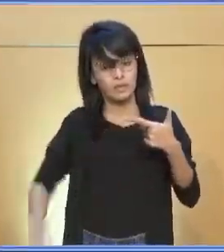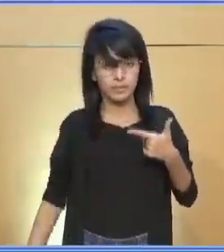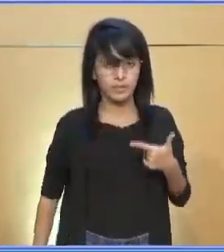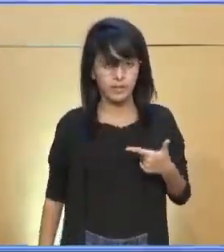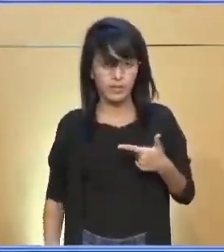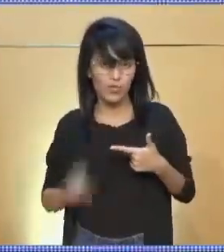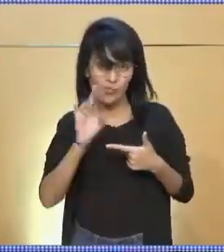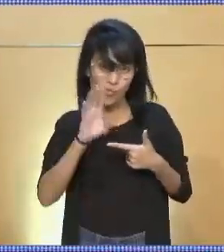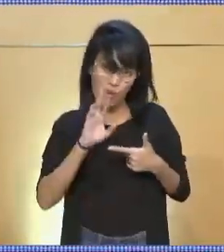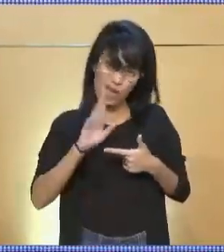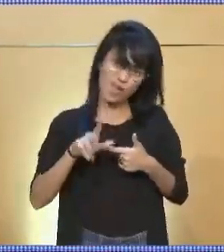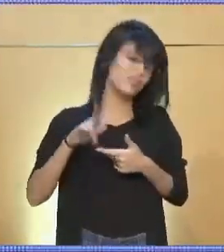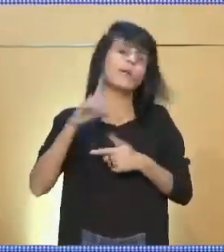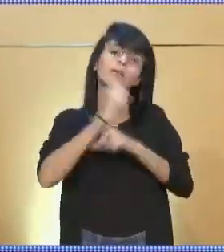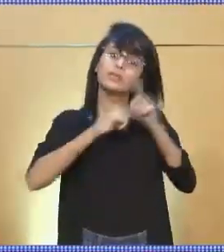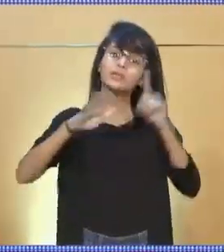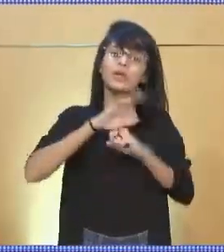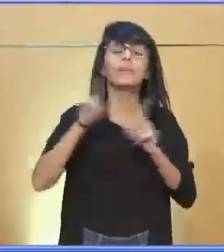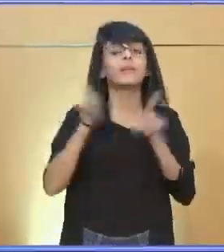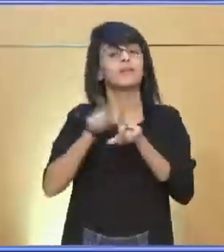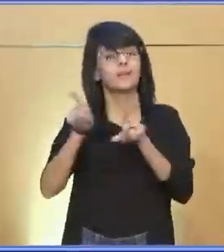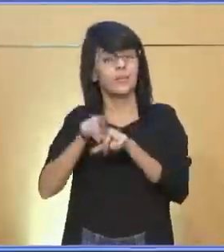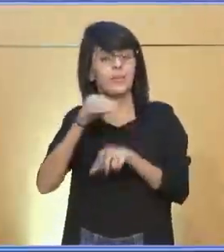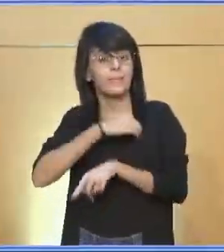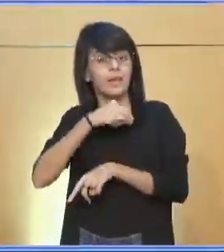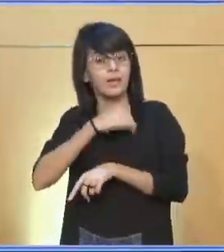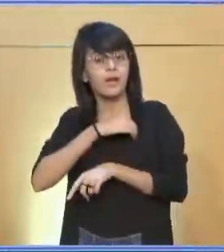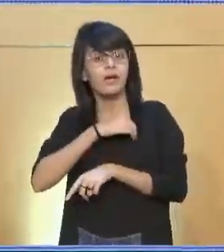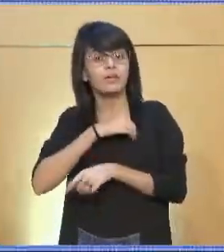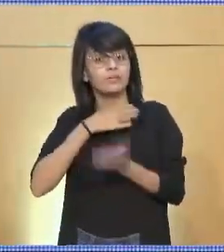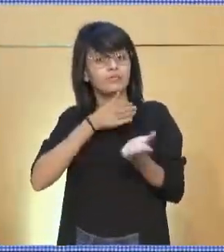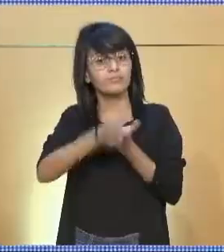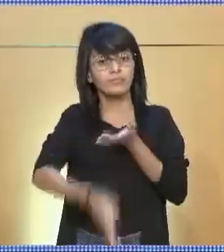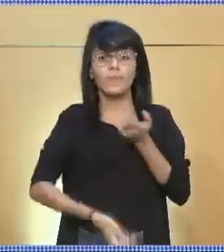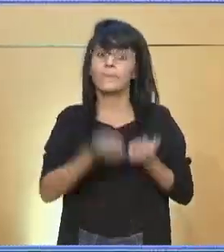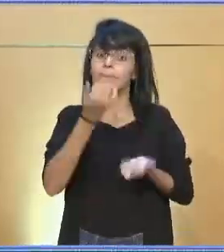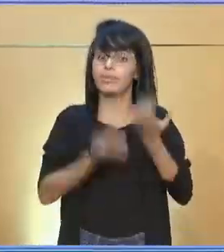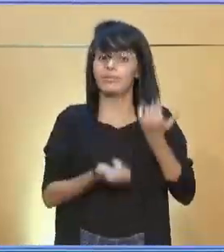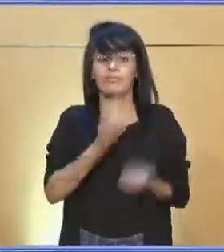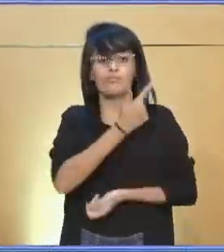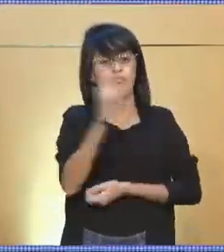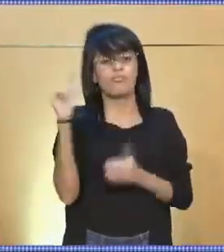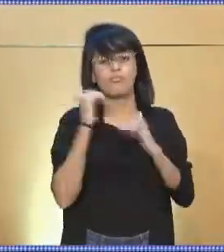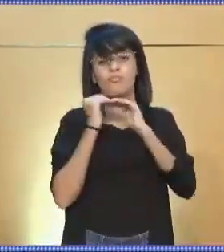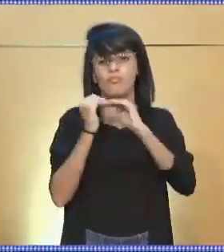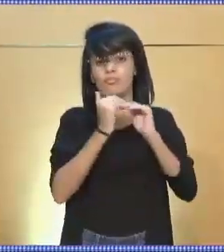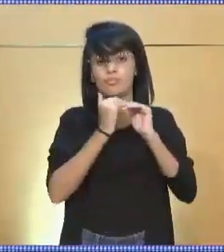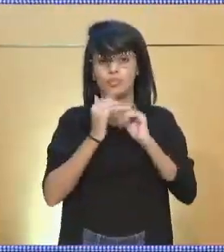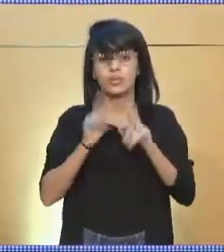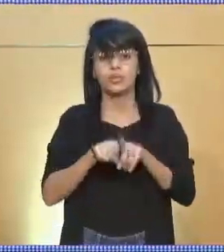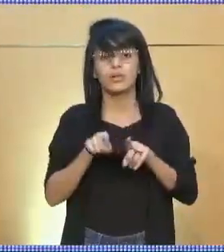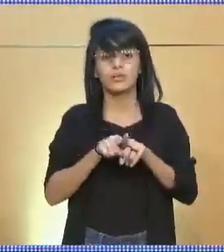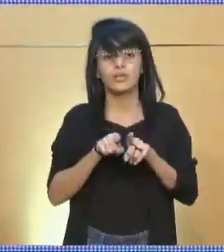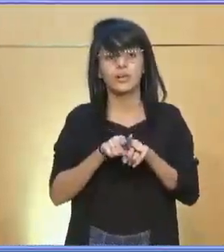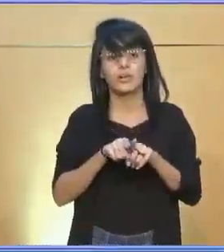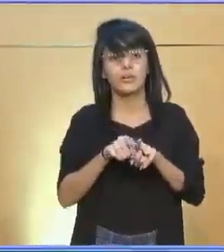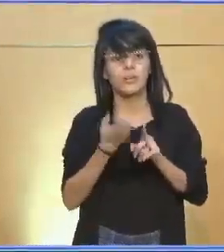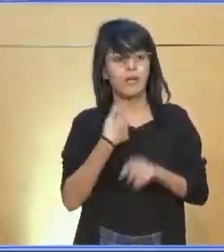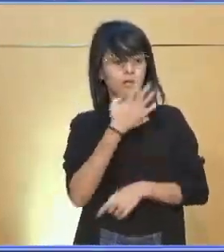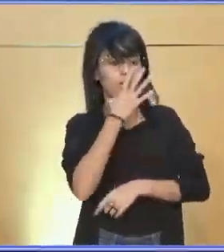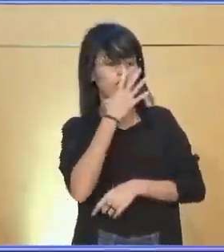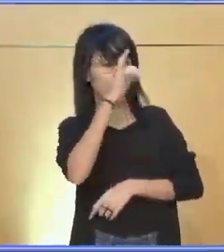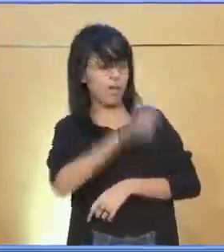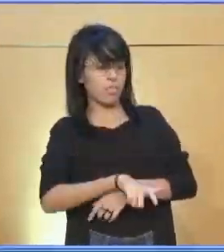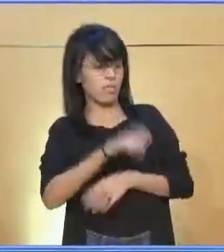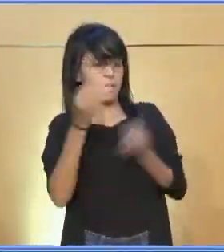um problema social, é um pecado. E leva para o inferno como qualquer outro pecado. O desejo estético, a contemplação do belo,